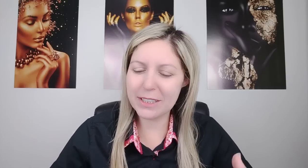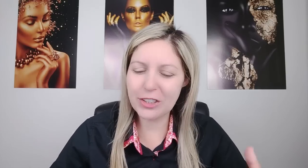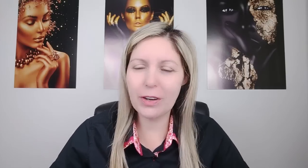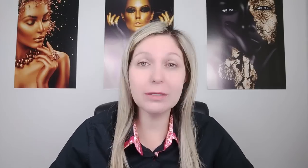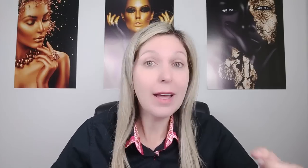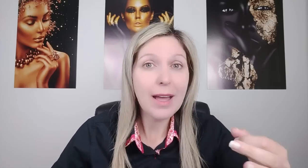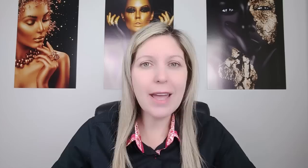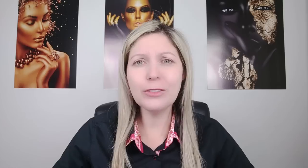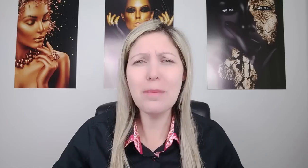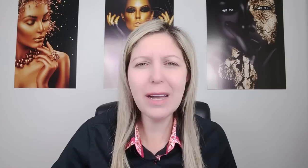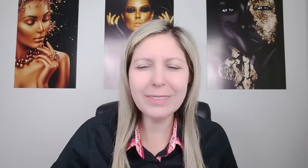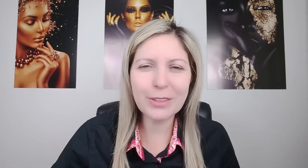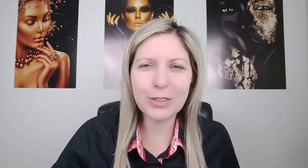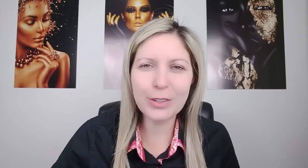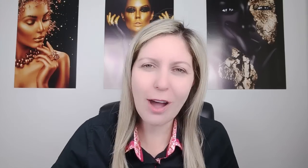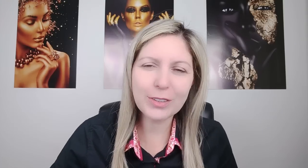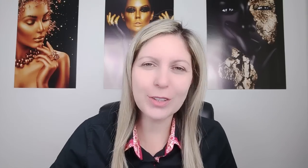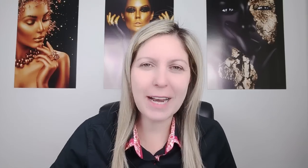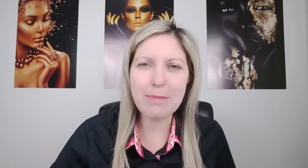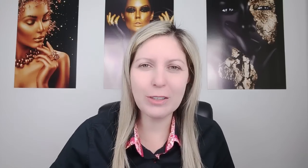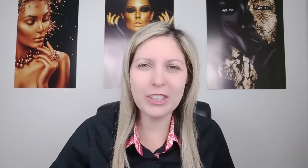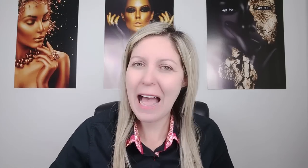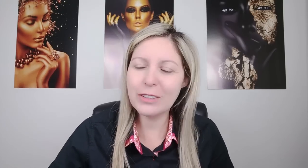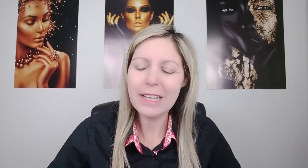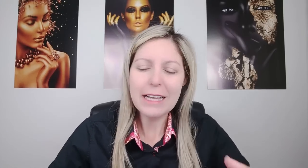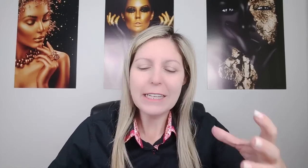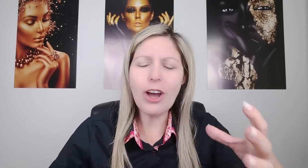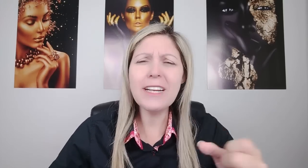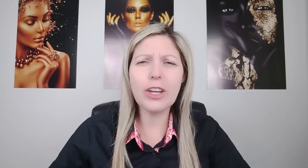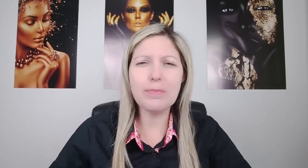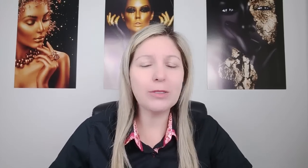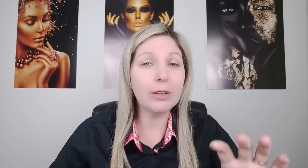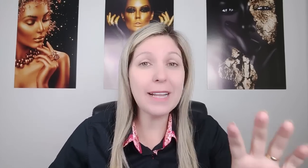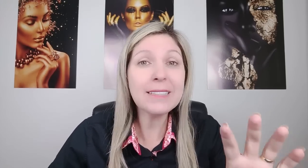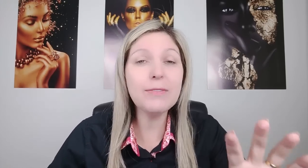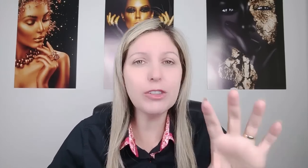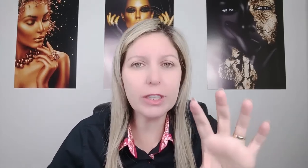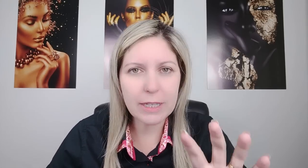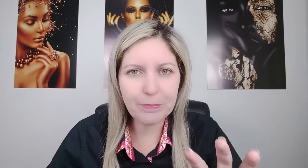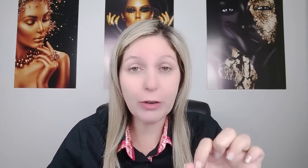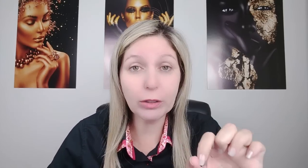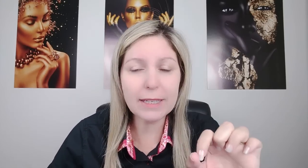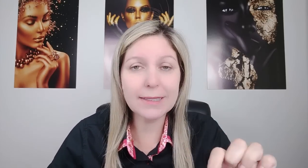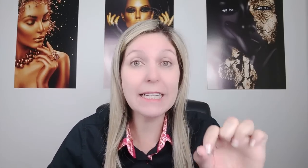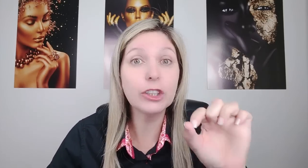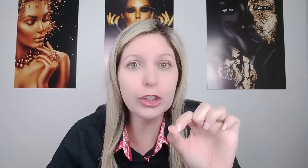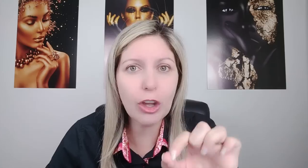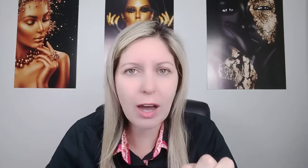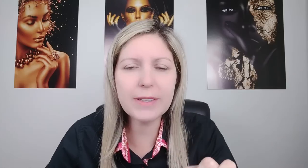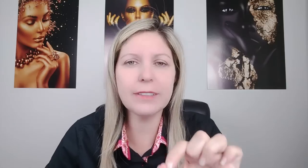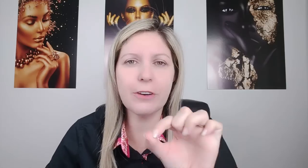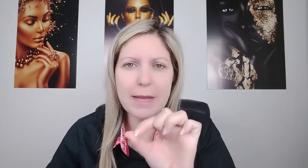vez estamos aqui de volta, retomando aqui os nossos trabalhos diários. E olhem só, pessoal, nesse vídeo aqui eu vou